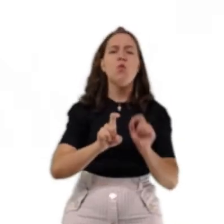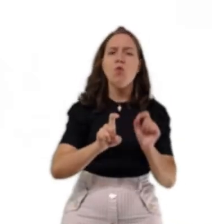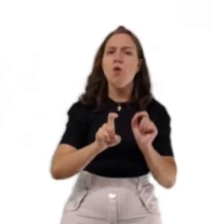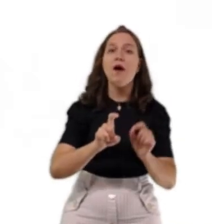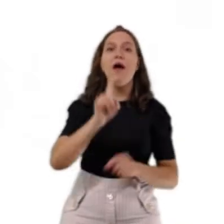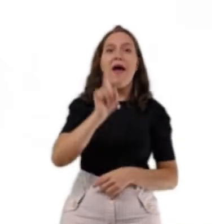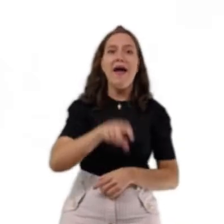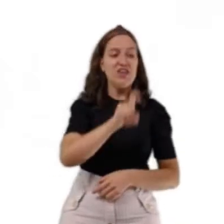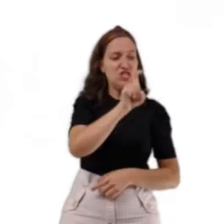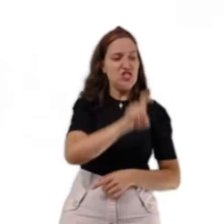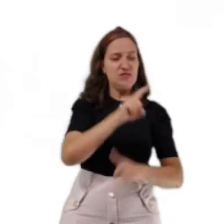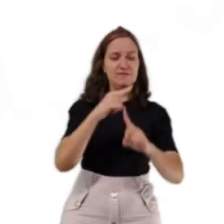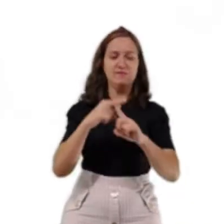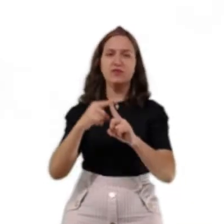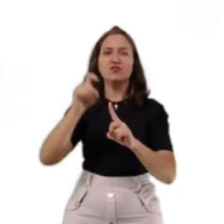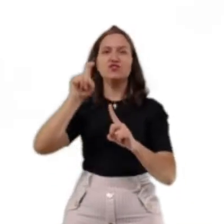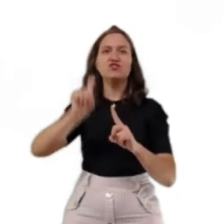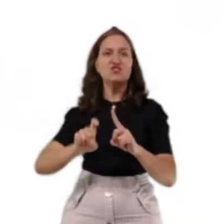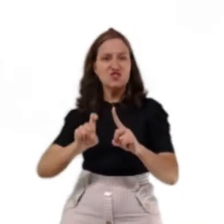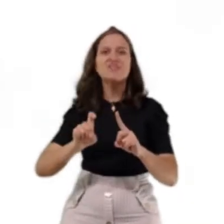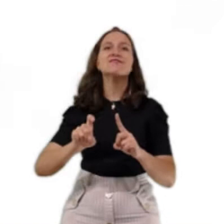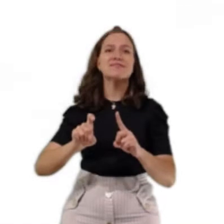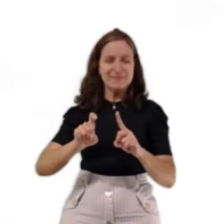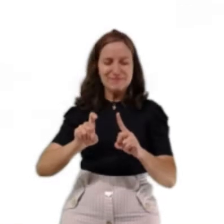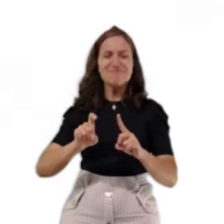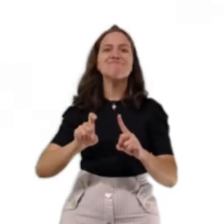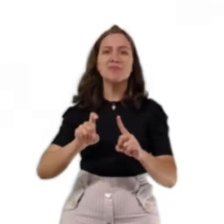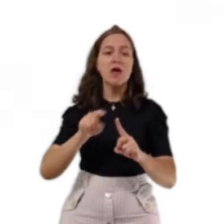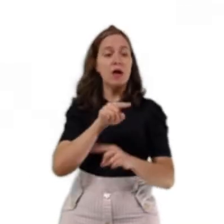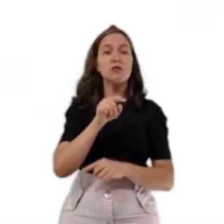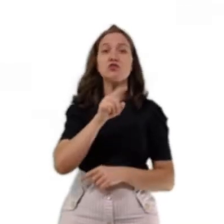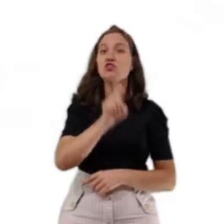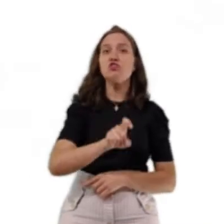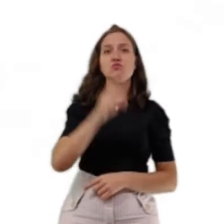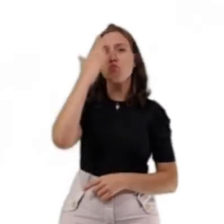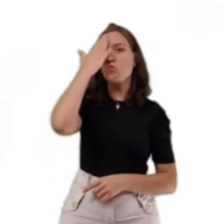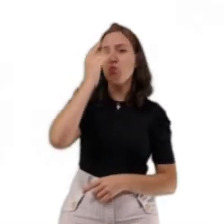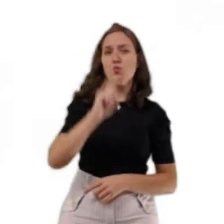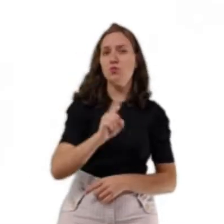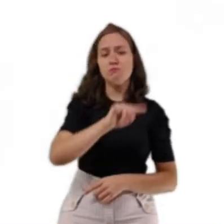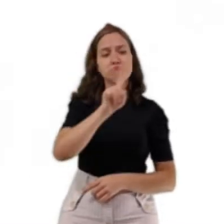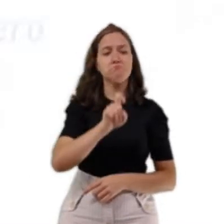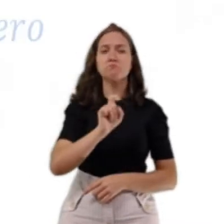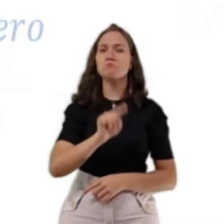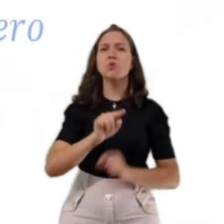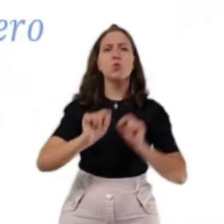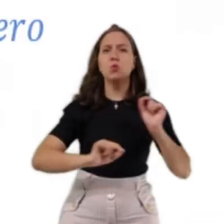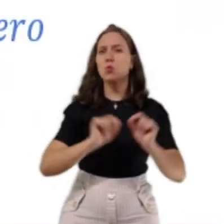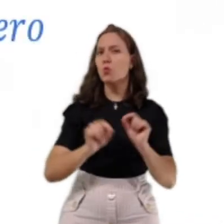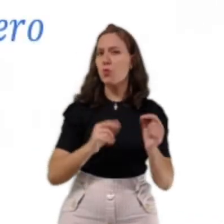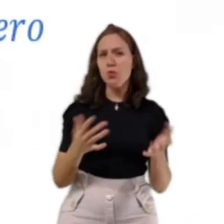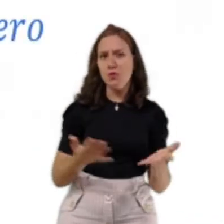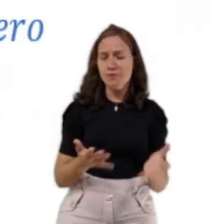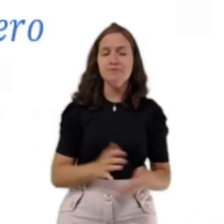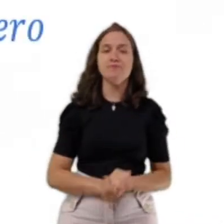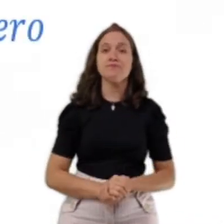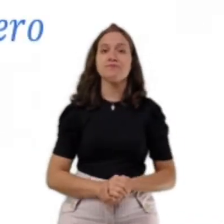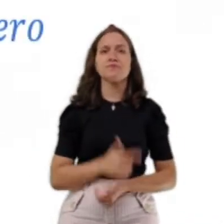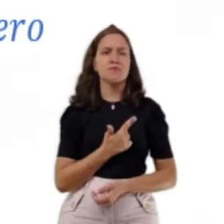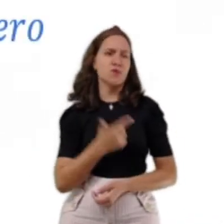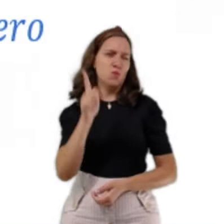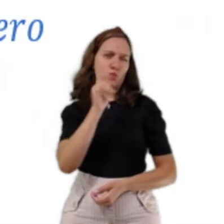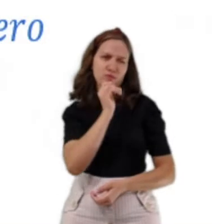o dobro de um número que eu não conheço 2xx o dobro de um número que eu não conheço outro caso